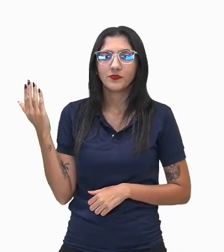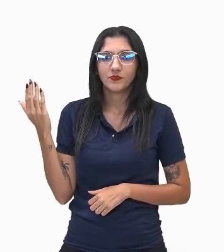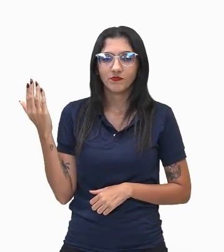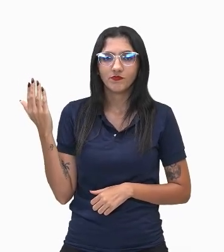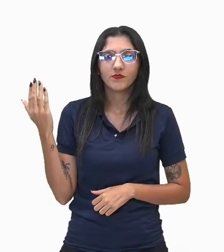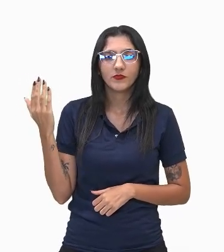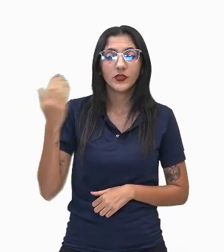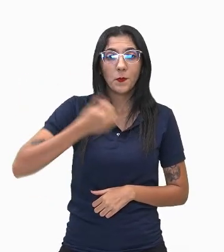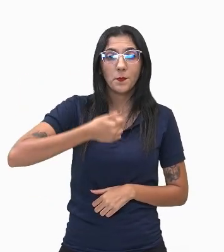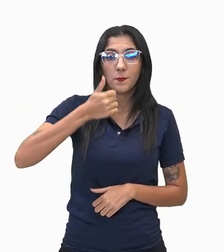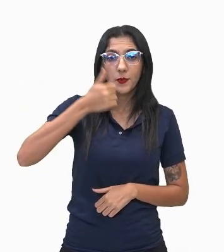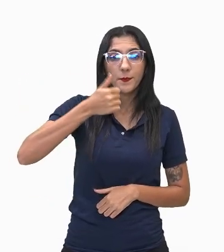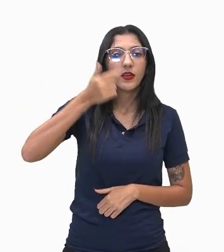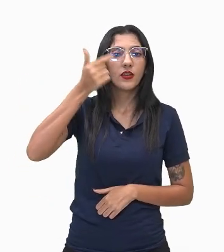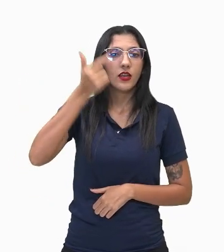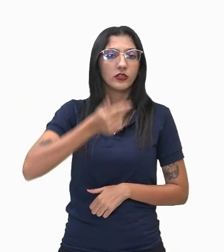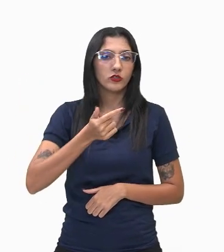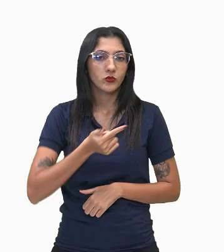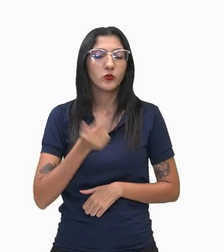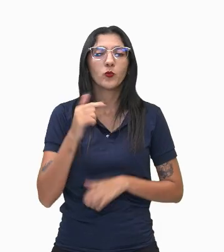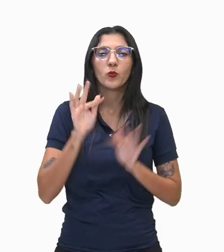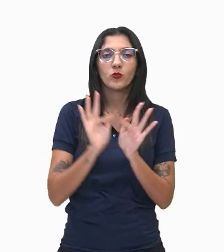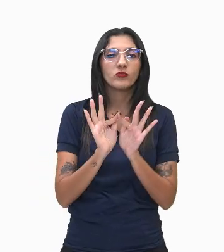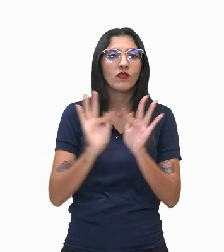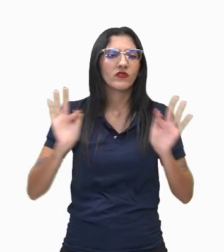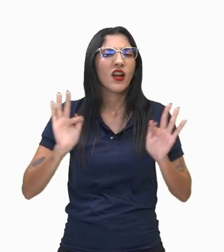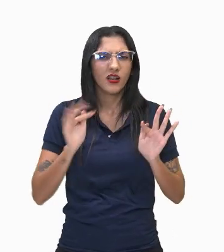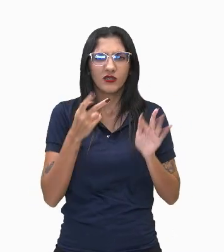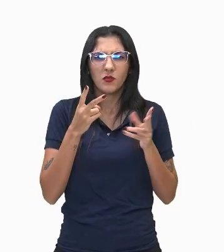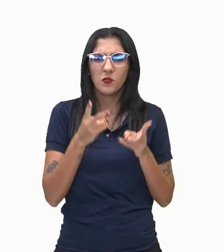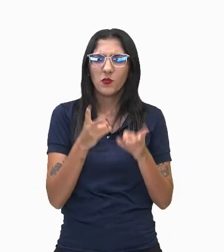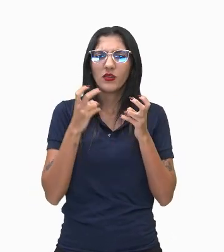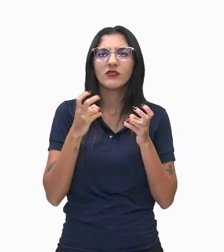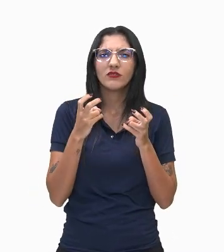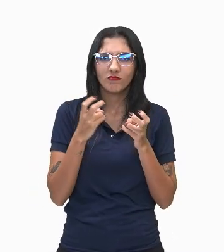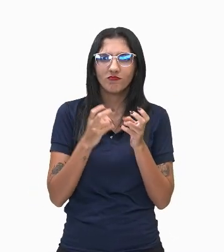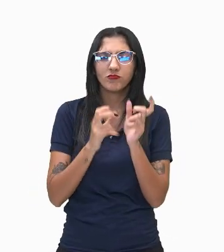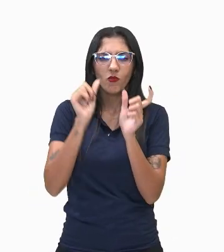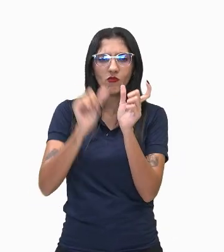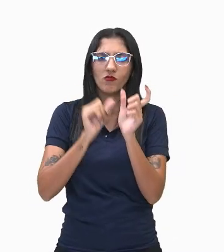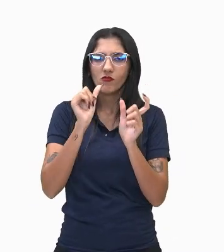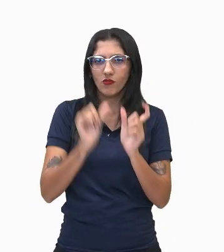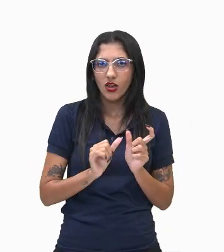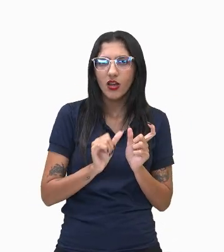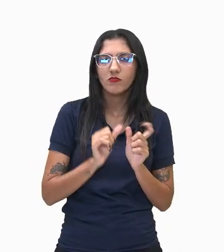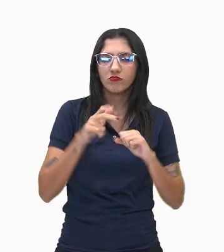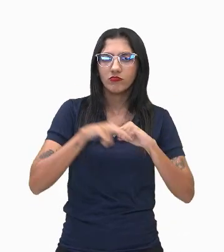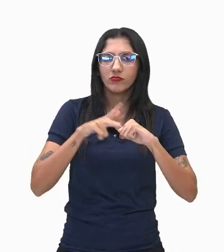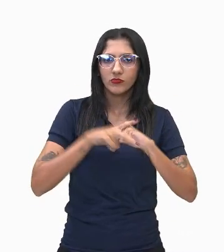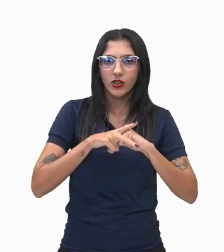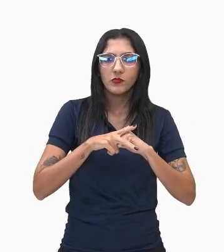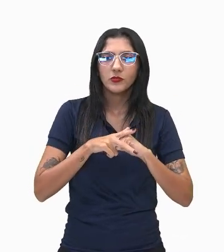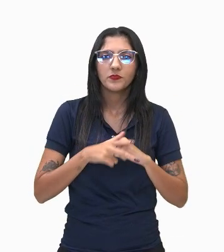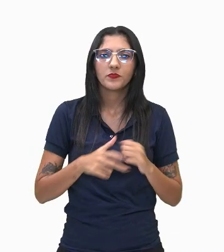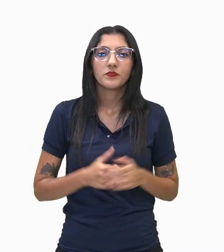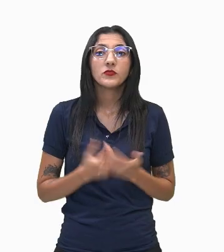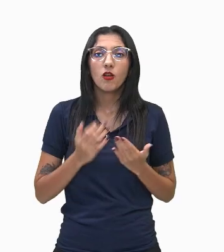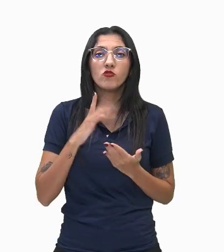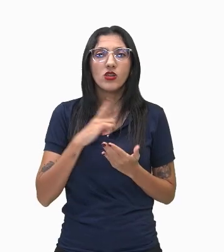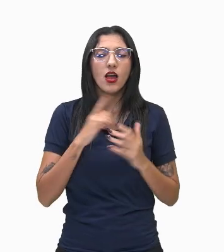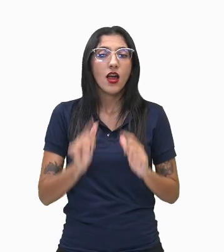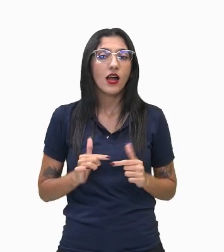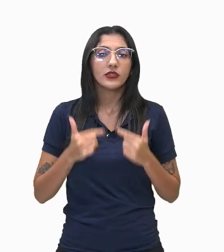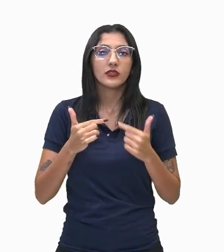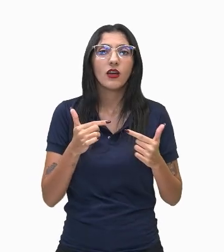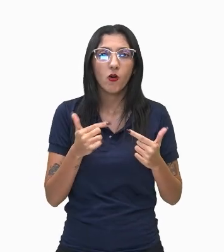rir. As crianças brincavam de queimada com os colegas da escola. Então, são ações que começaram e